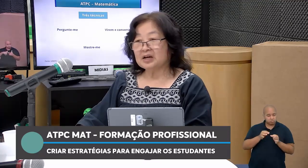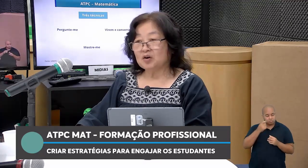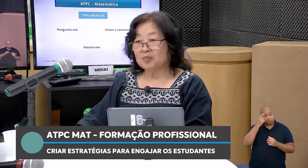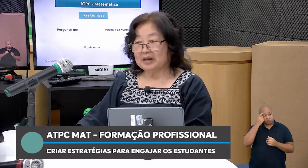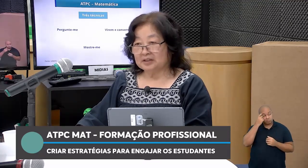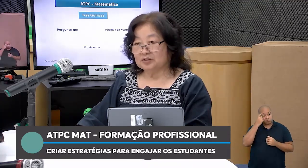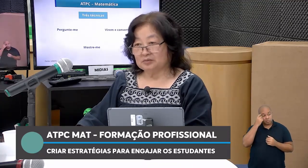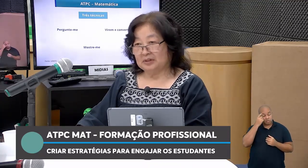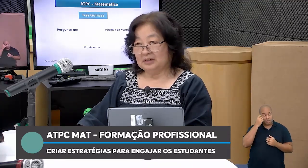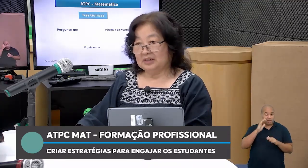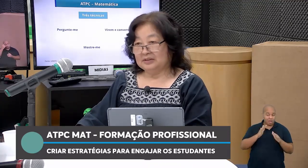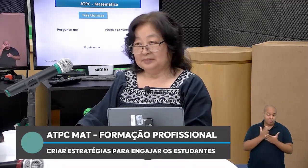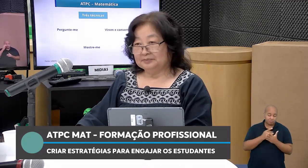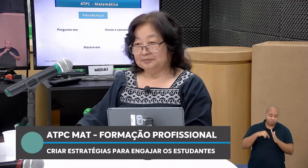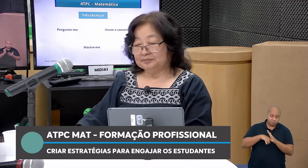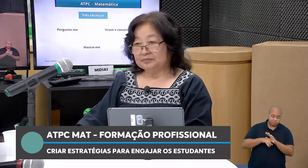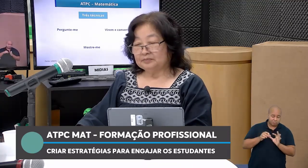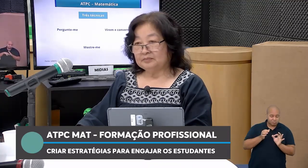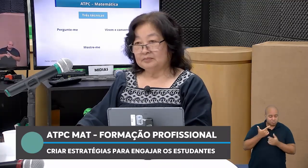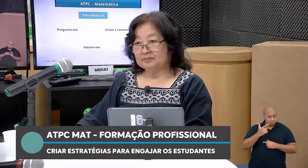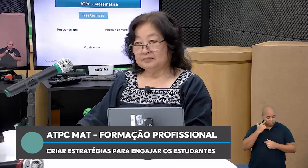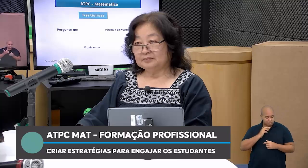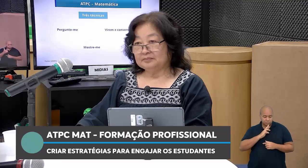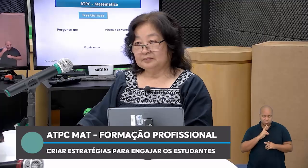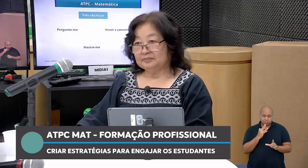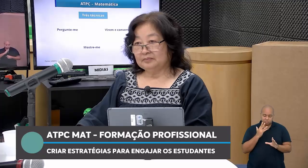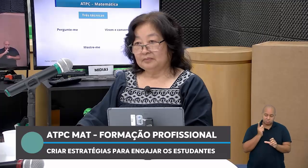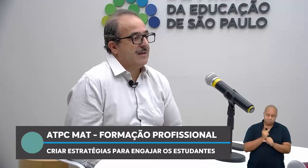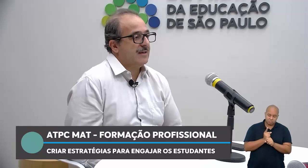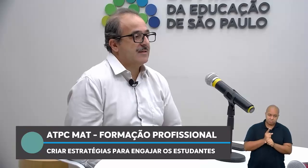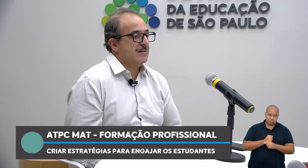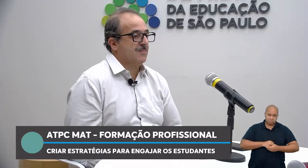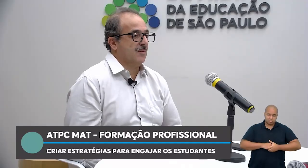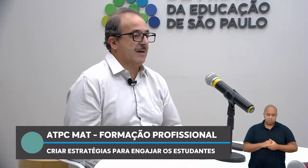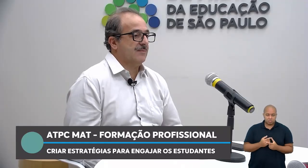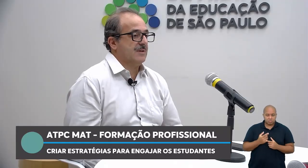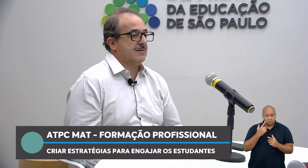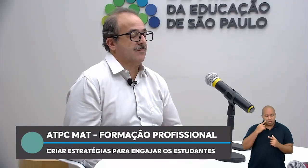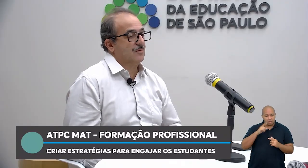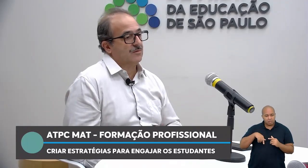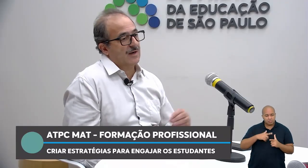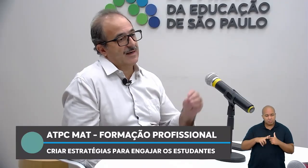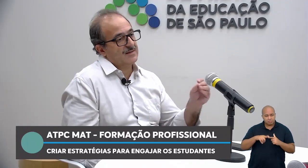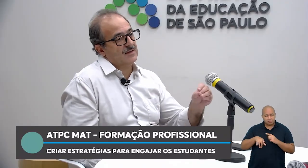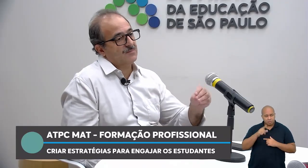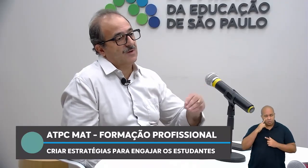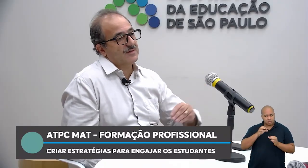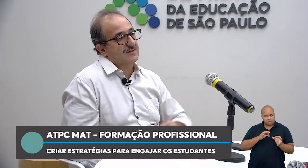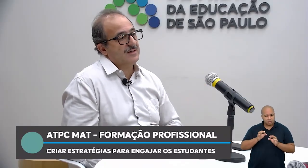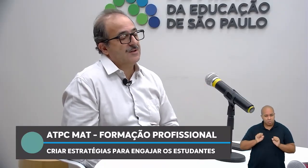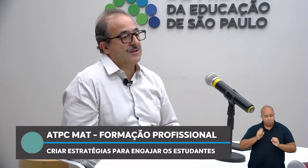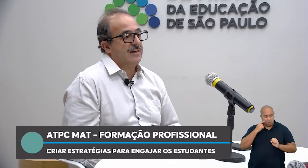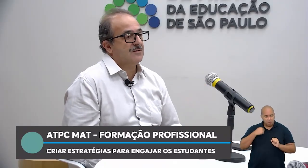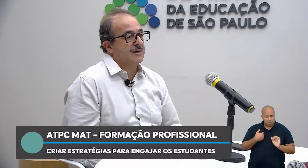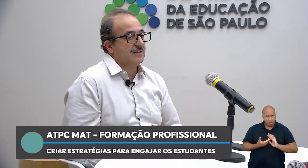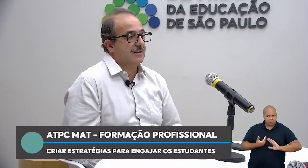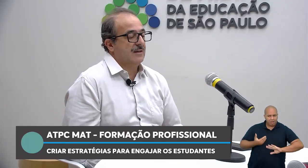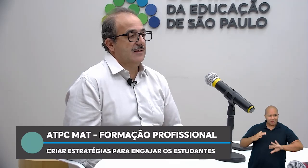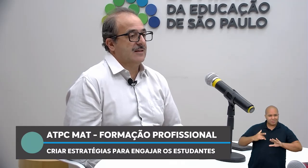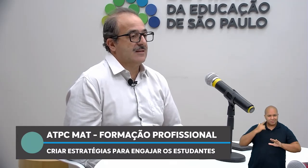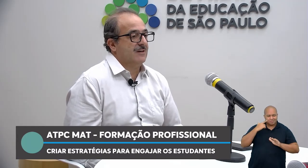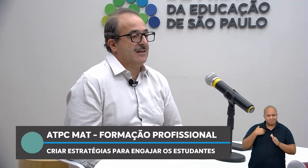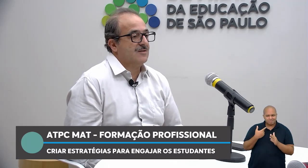mais complexos, né? Então, interessante, né? Porque esses problemas pontuais, eles podem ser retirados